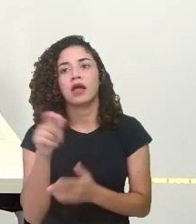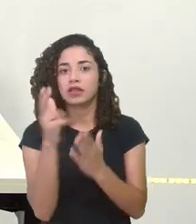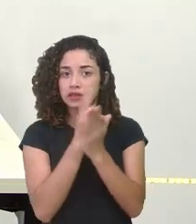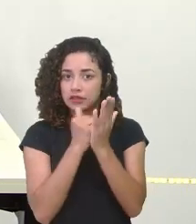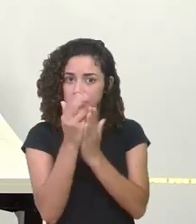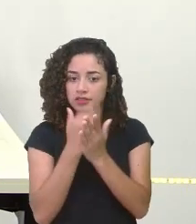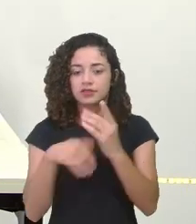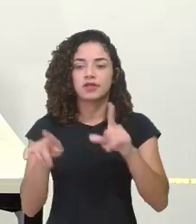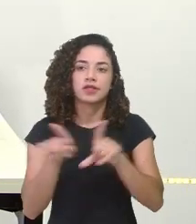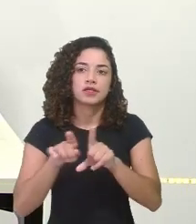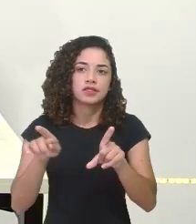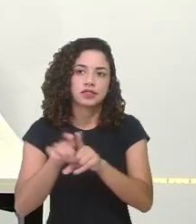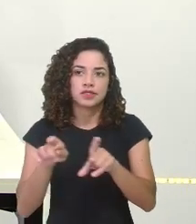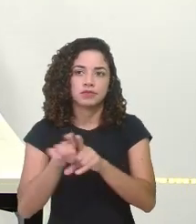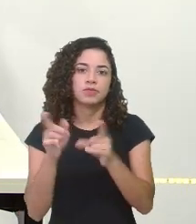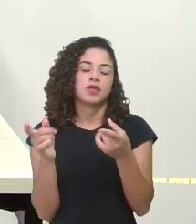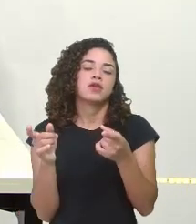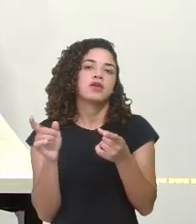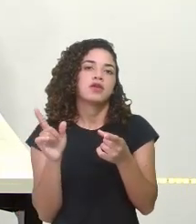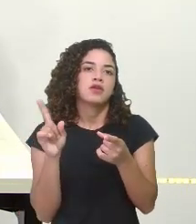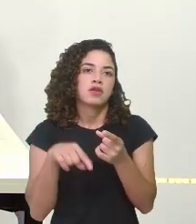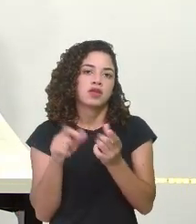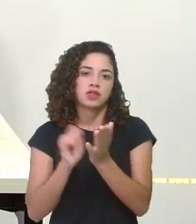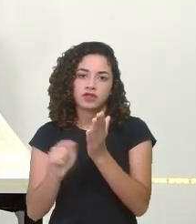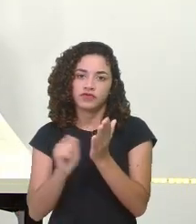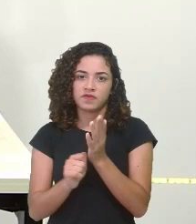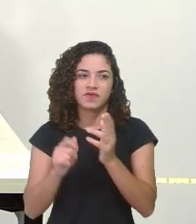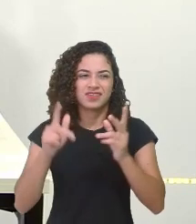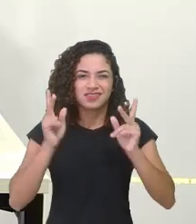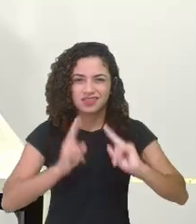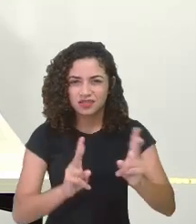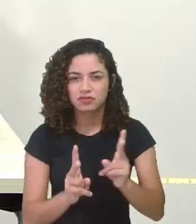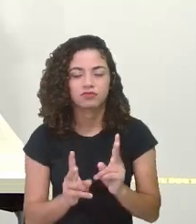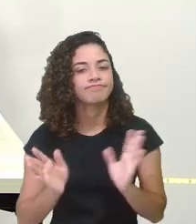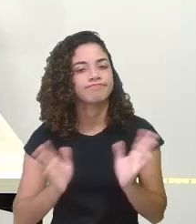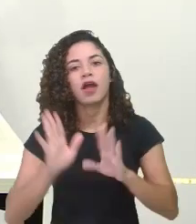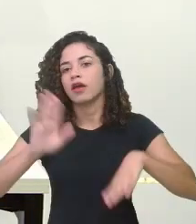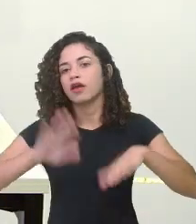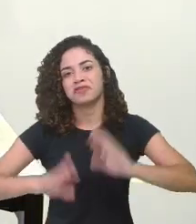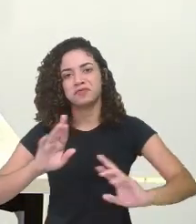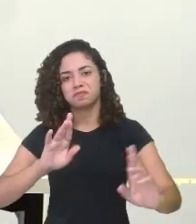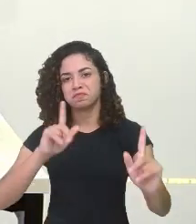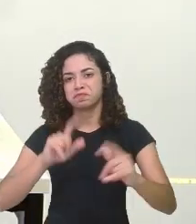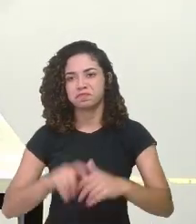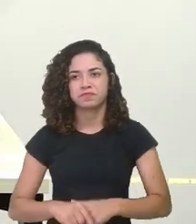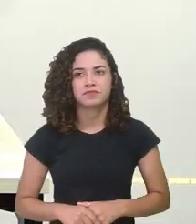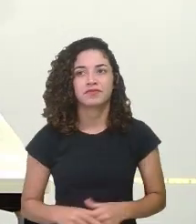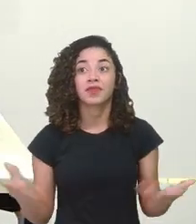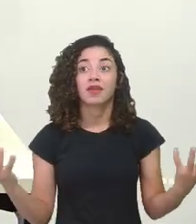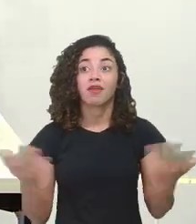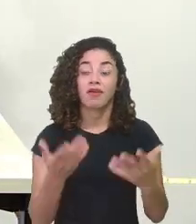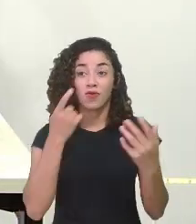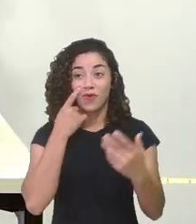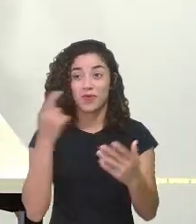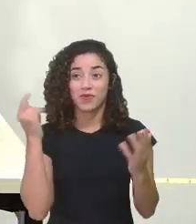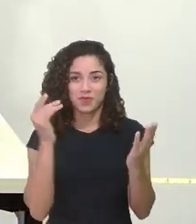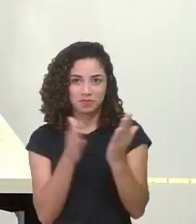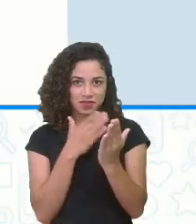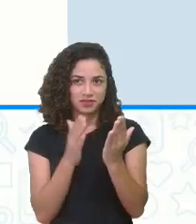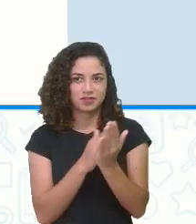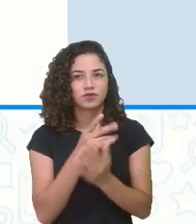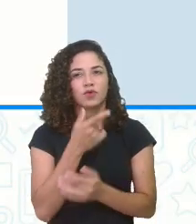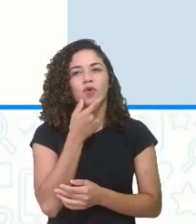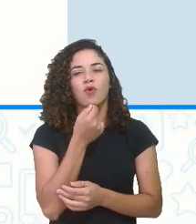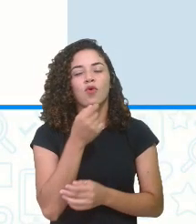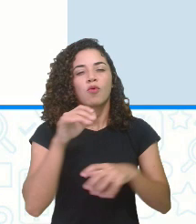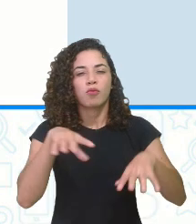pessoa que fez as ilustrações. Nem sempre é assim, tá certo? Vamos lá. Aqui eu estou na página que o monstro diz assim,